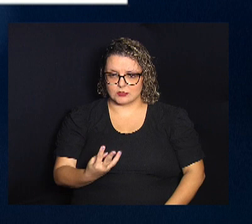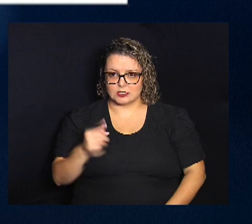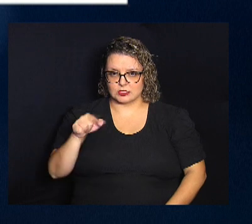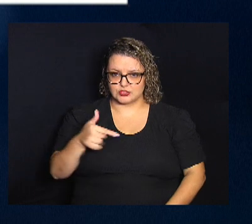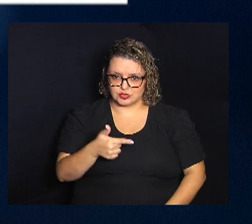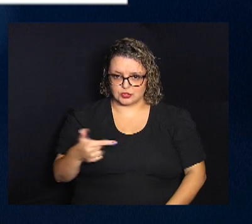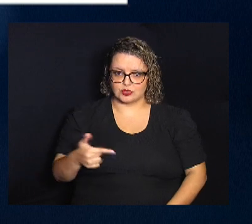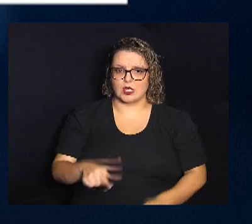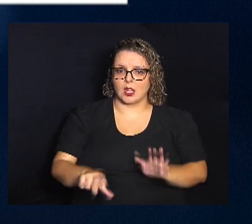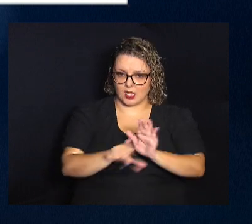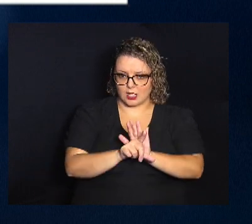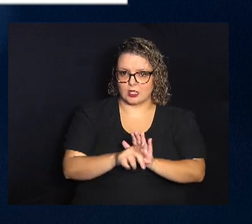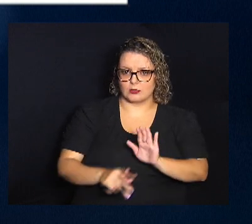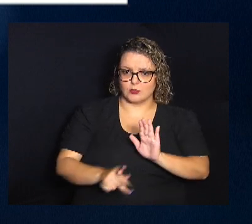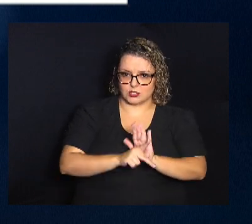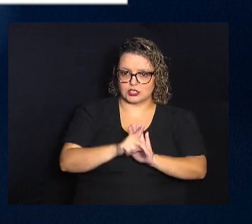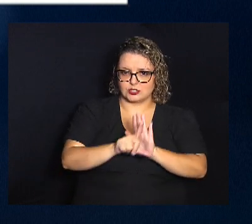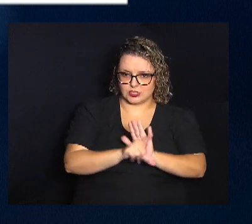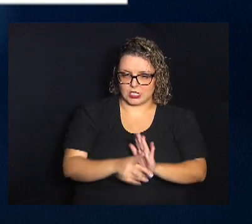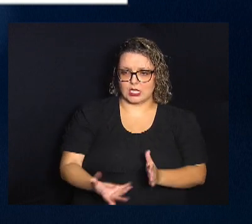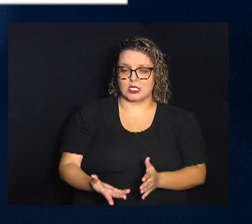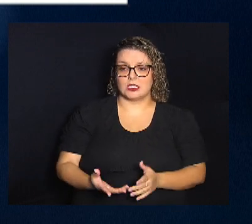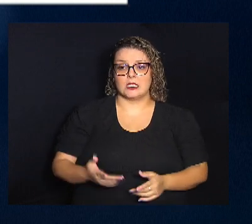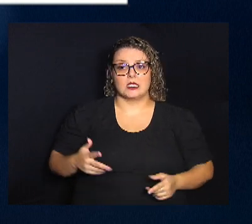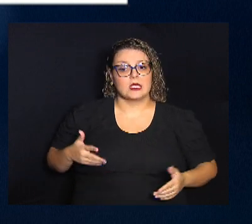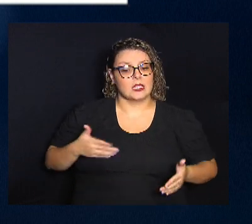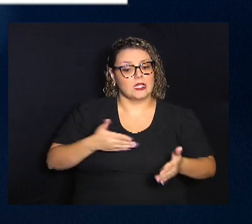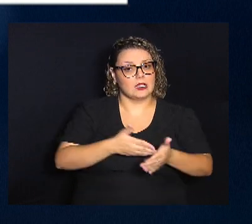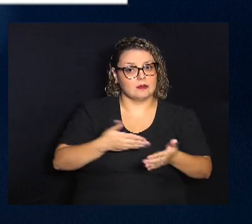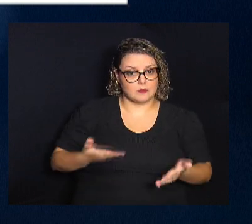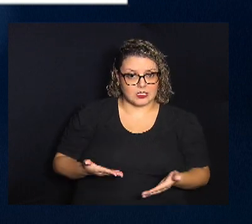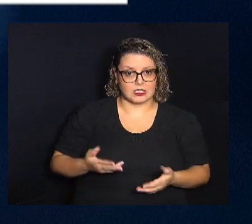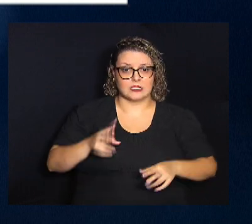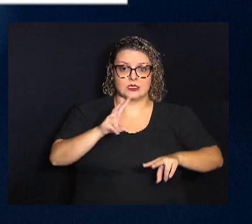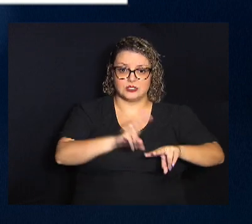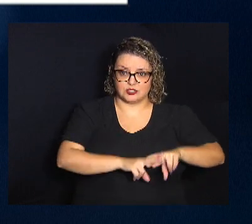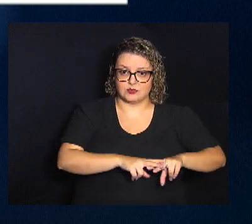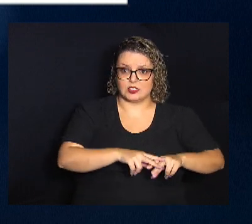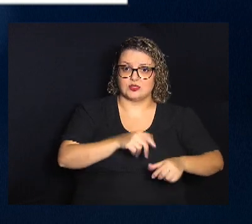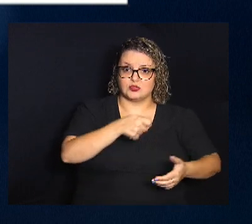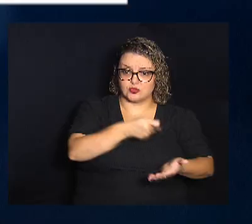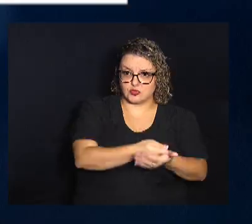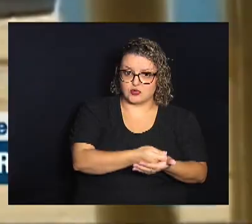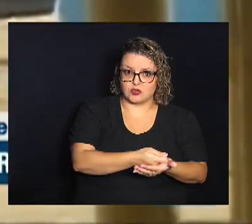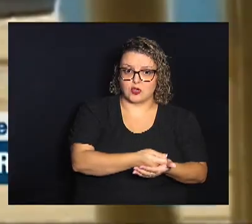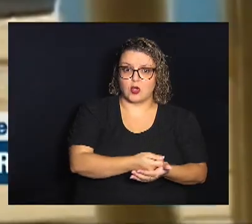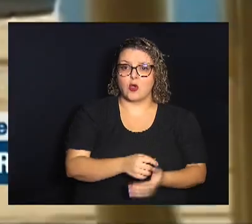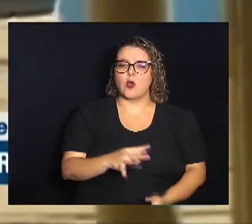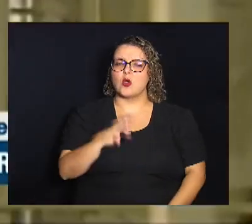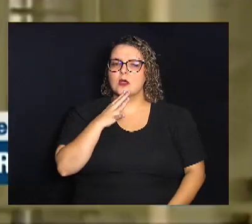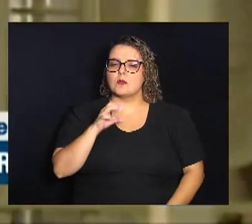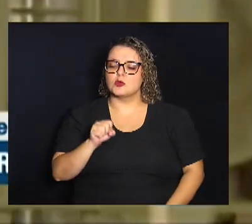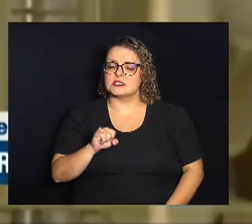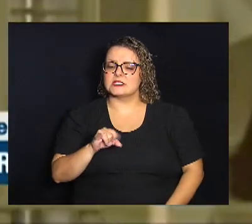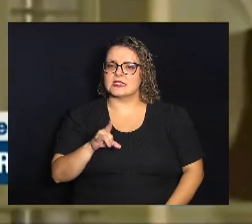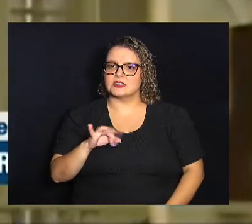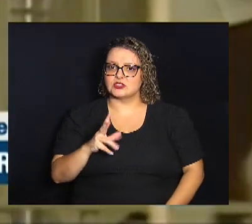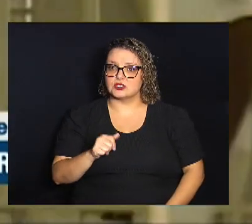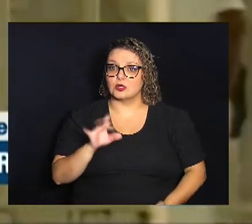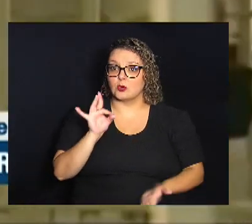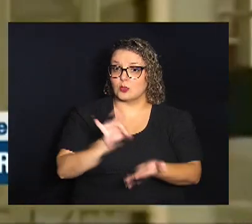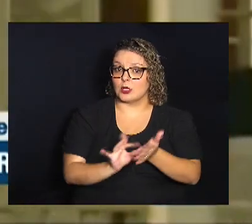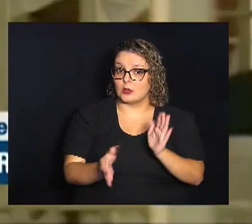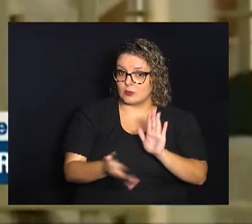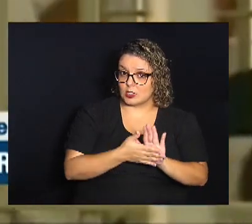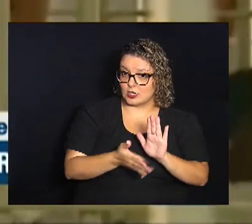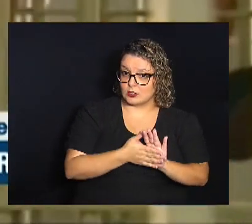que restringe a saída temporária de presos condenados, conhecido como saidinha. Originalmente proposto